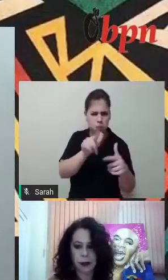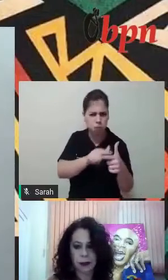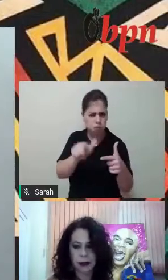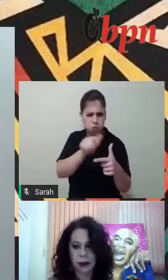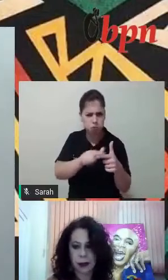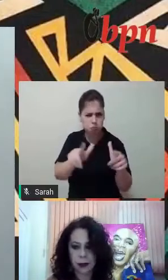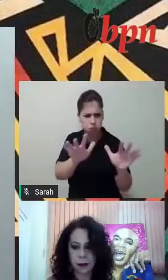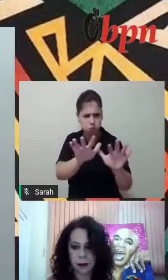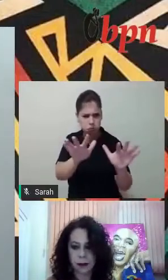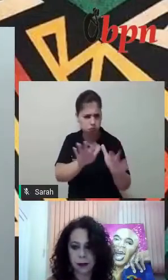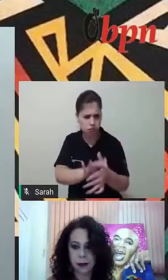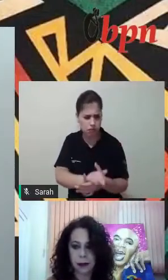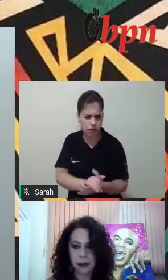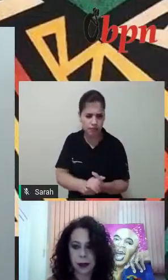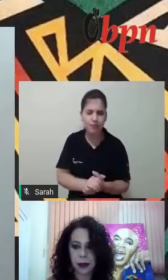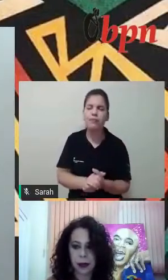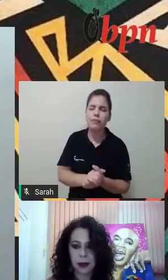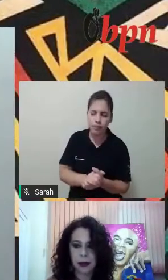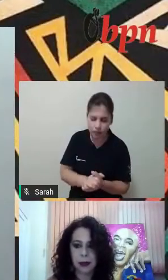Então,